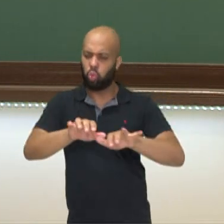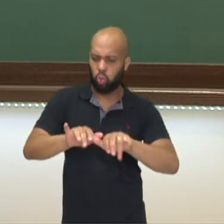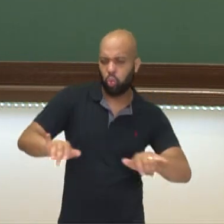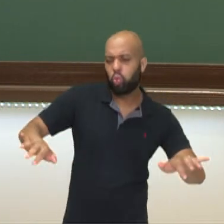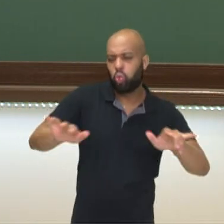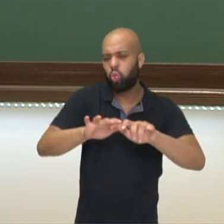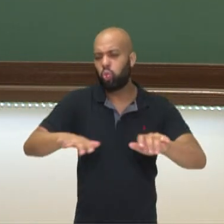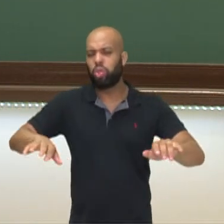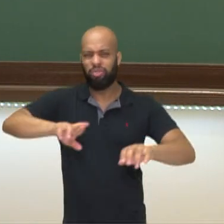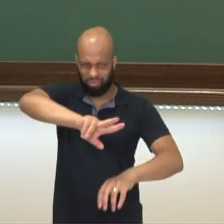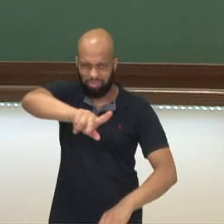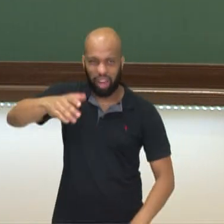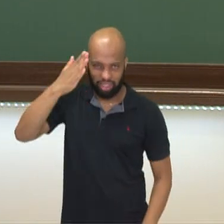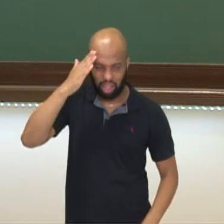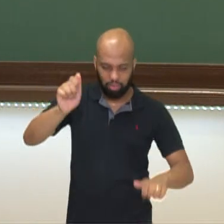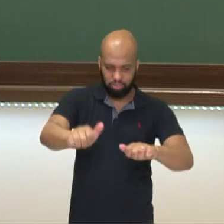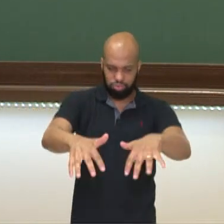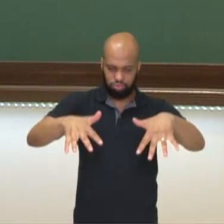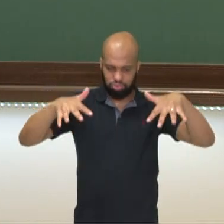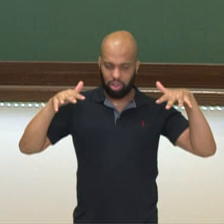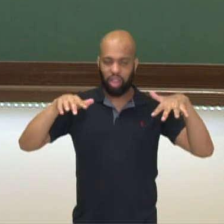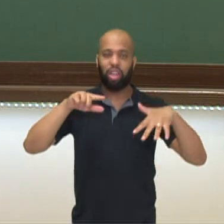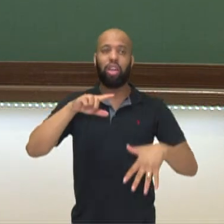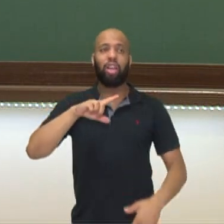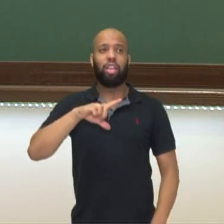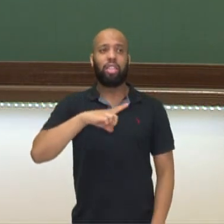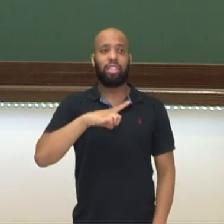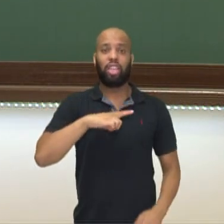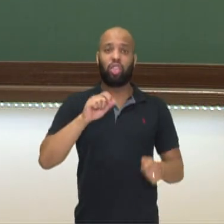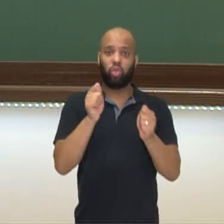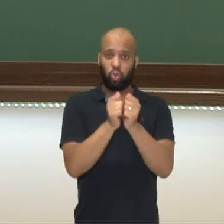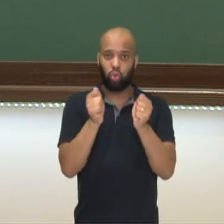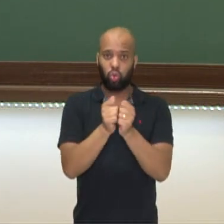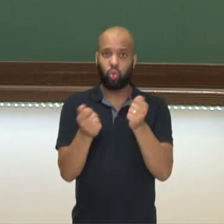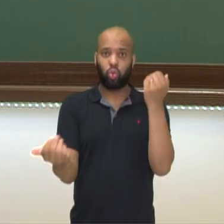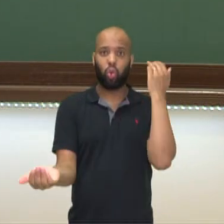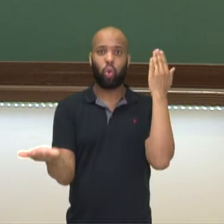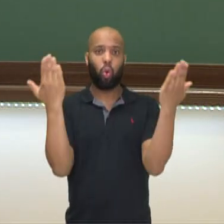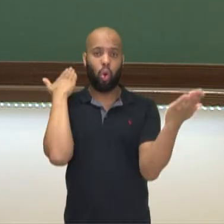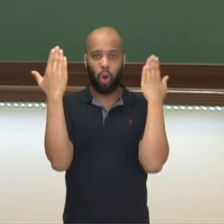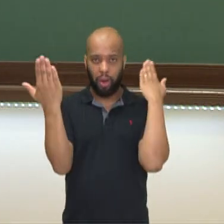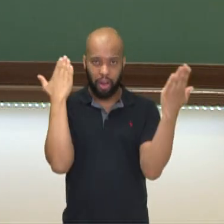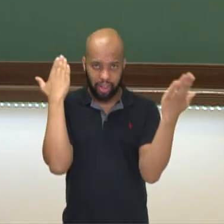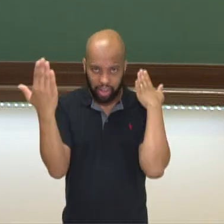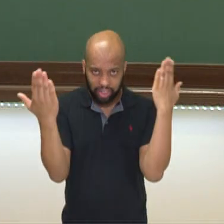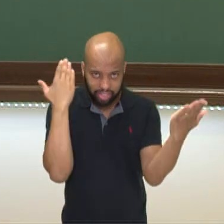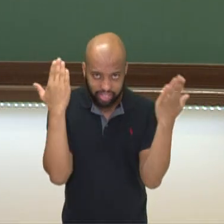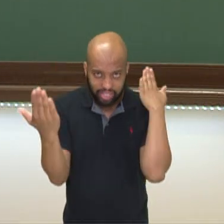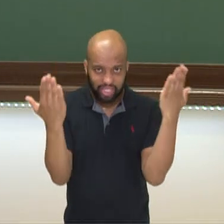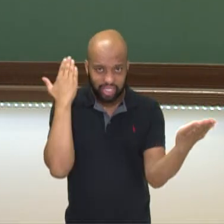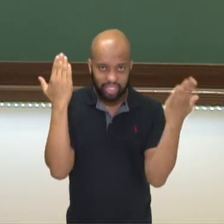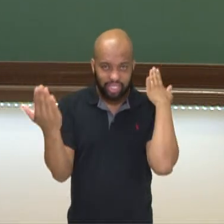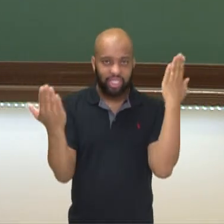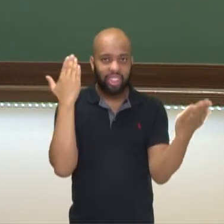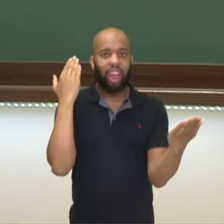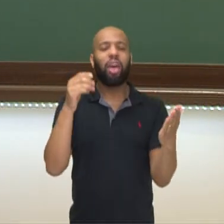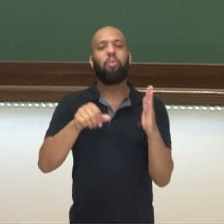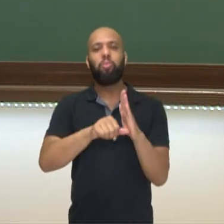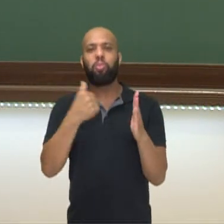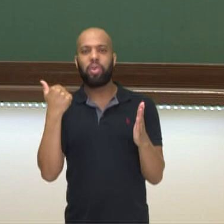longa, na qual foi inserido um coral, pessoas cantando. É a primeira vez que isso